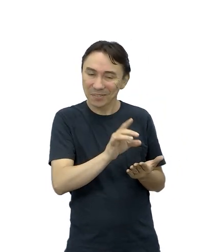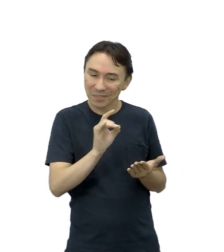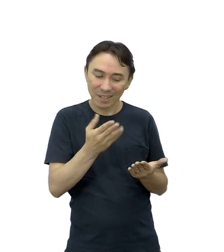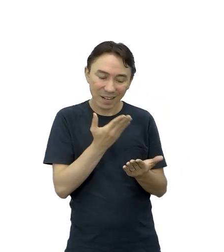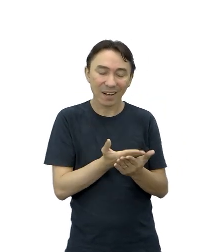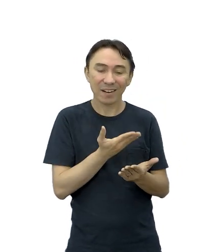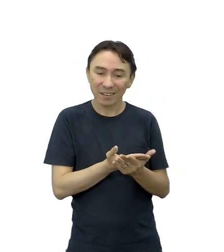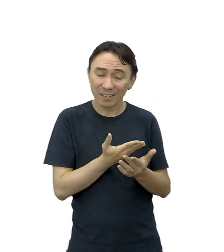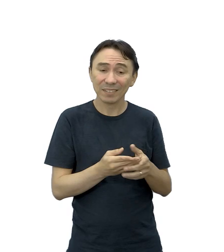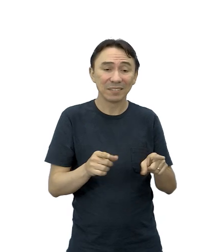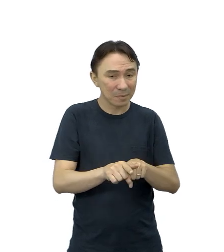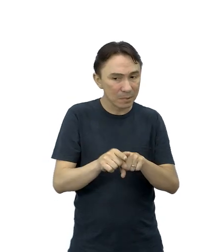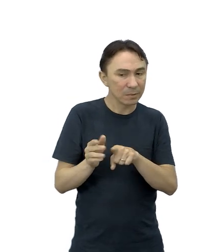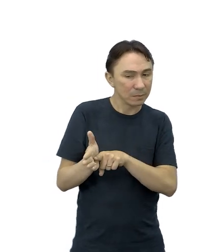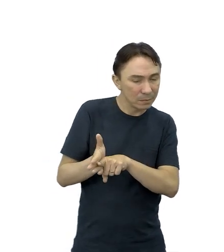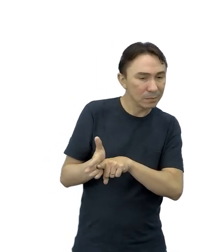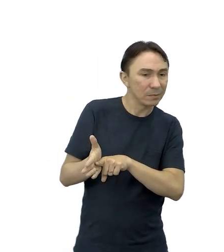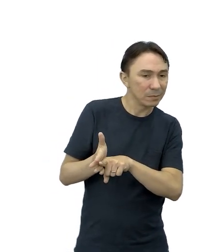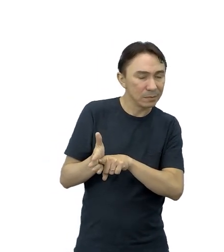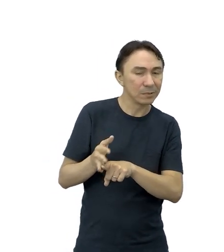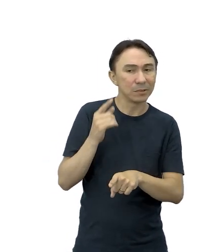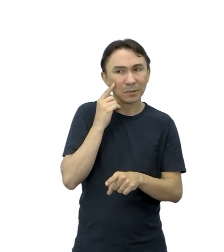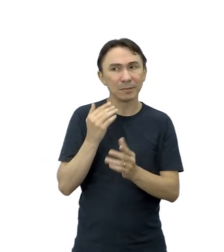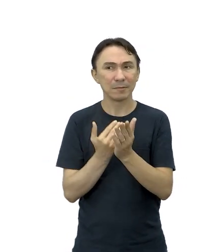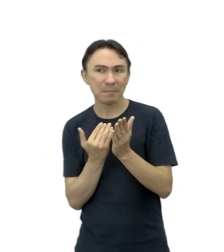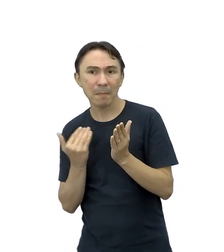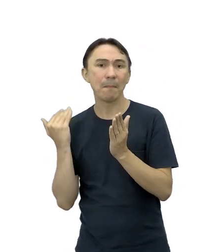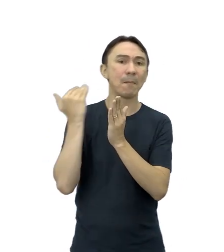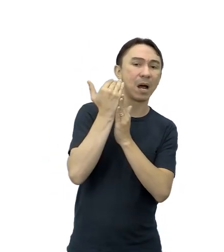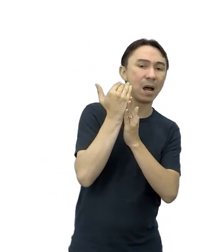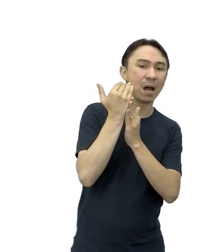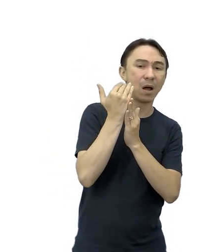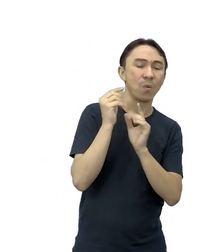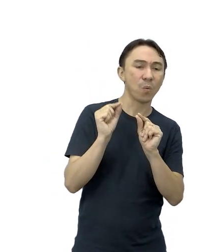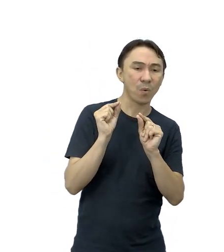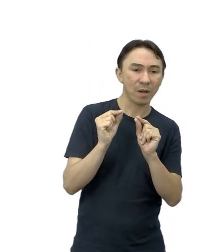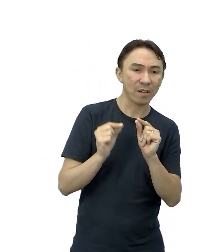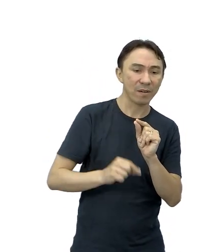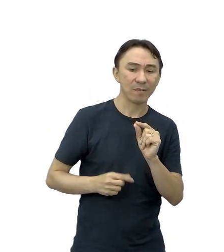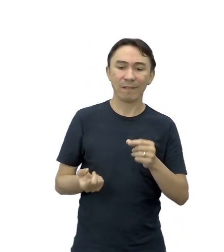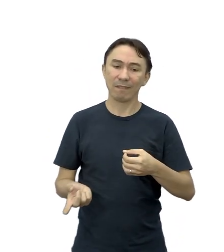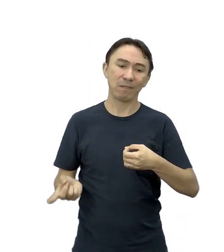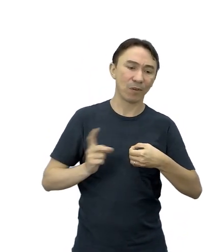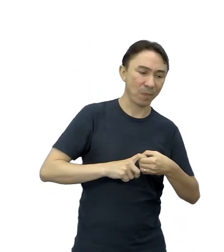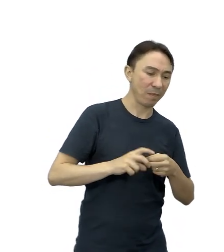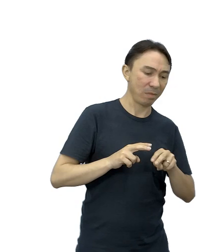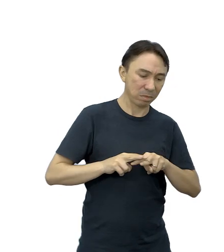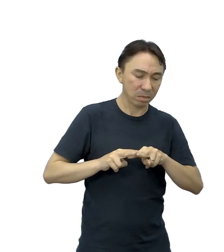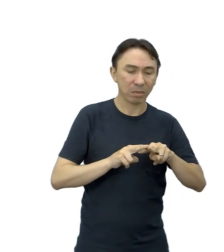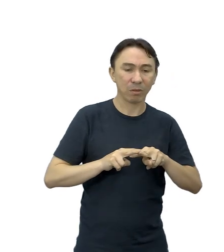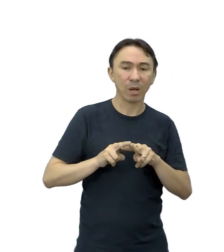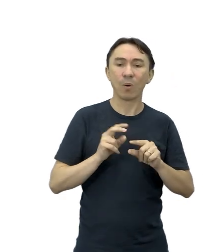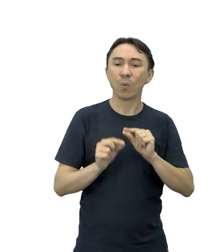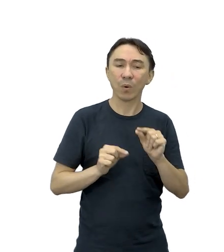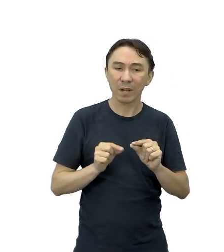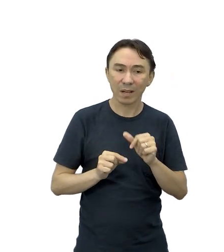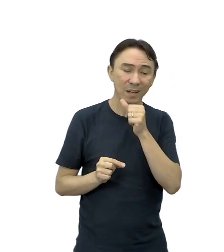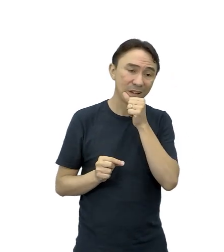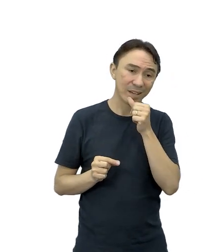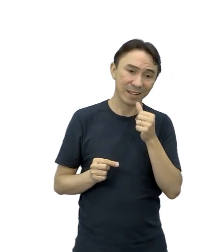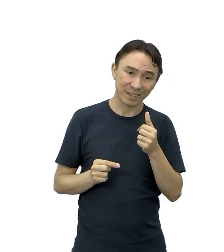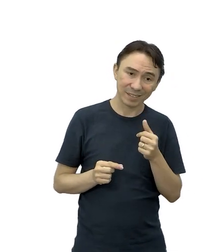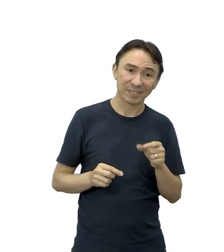facilidades, o quanto eu posso avançar, o que eu tenho que retomar, né? Então, são pontos importantes a serem observados. Identifica